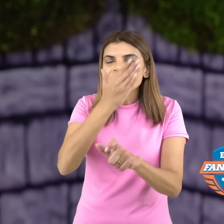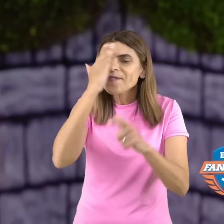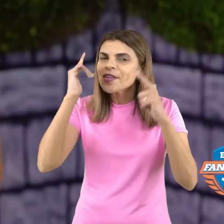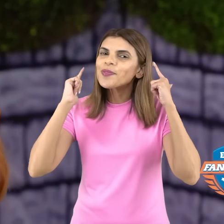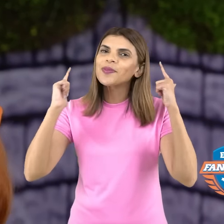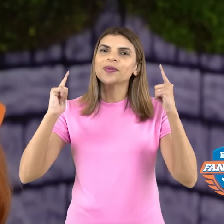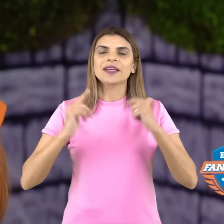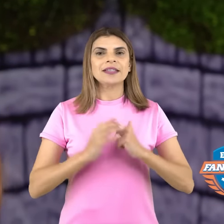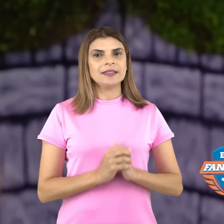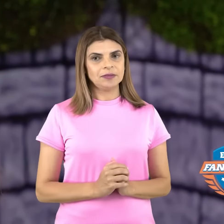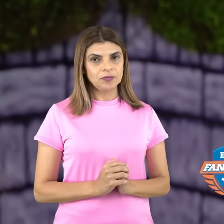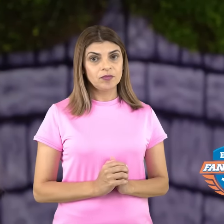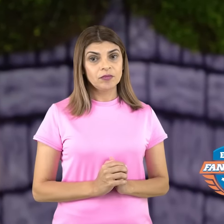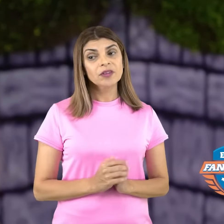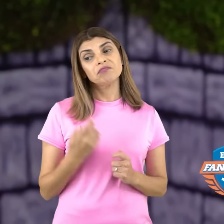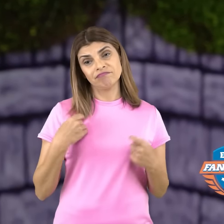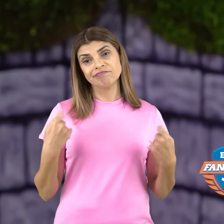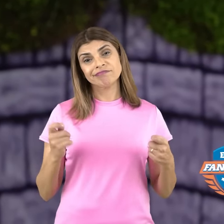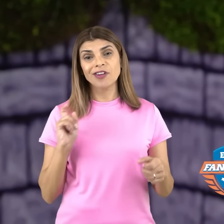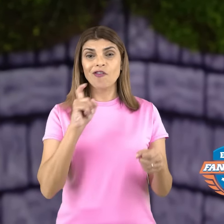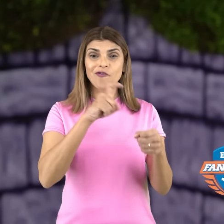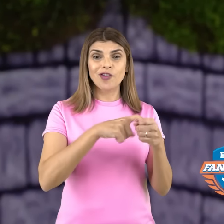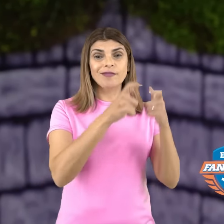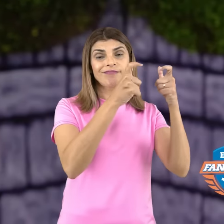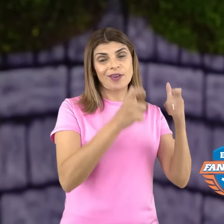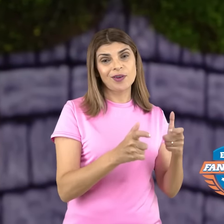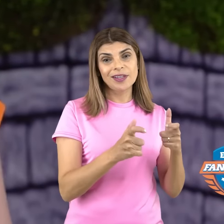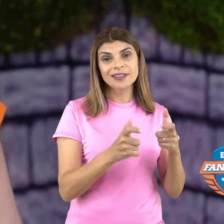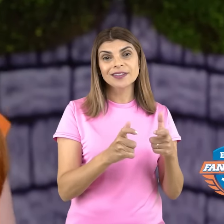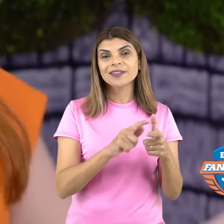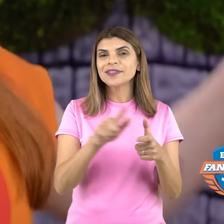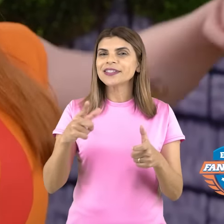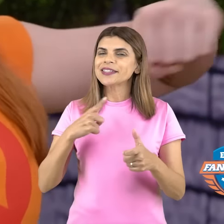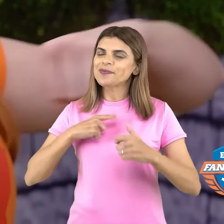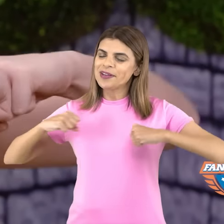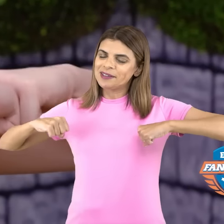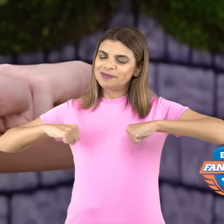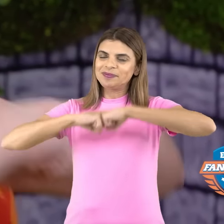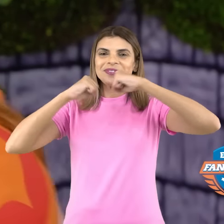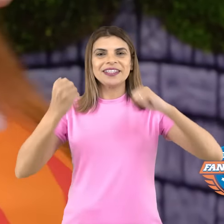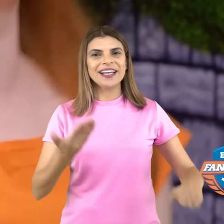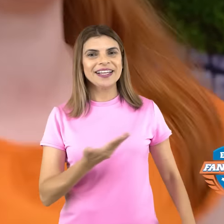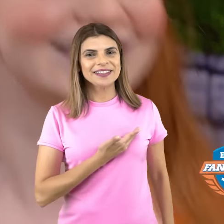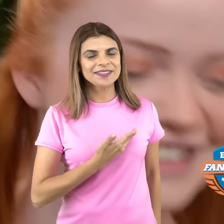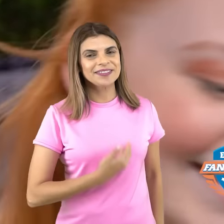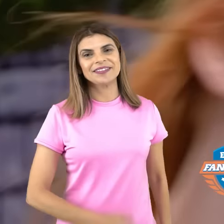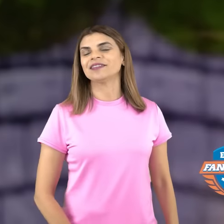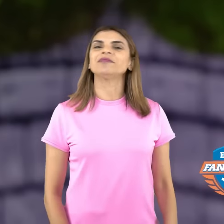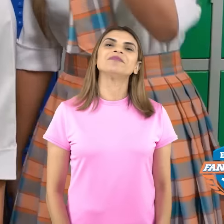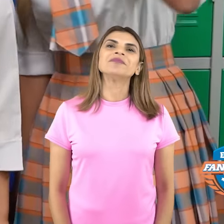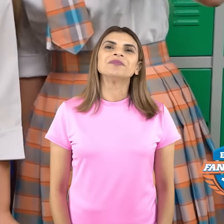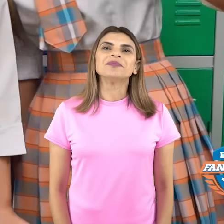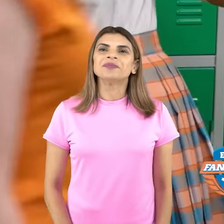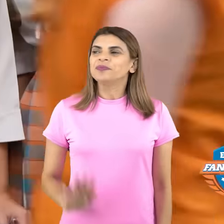aventureiras! Mas agora eu tenho que voltar pra minha base secreta. Vocês têm a minha amizade.